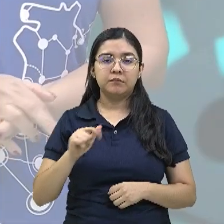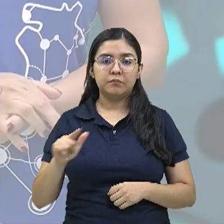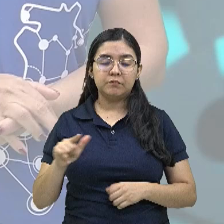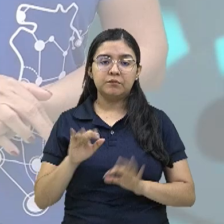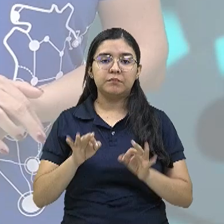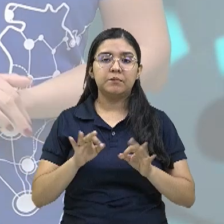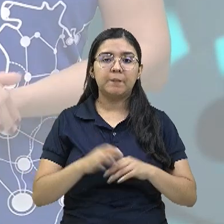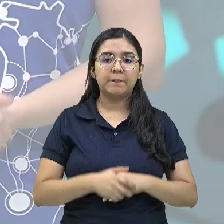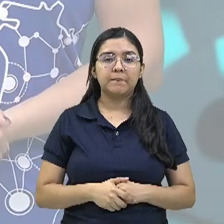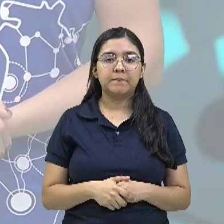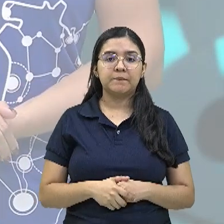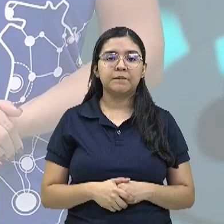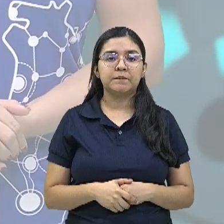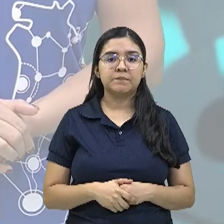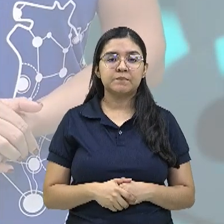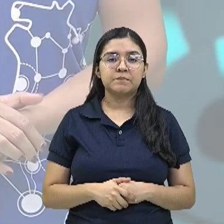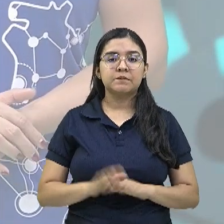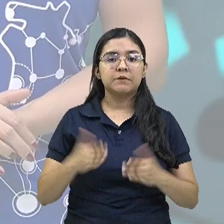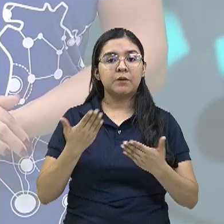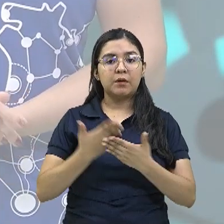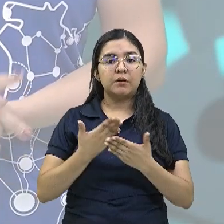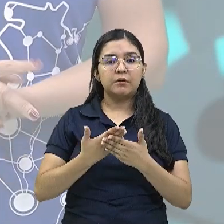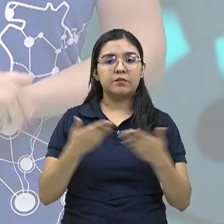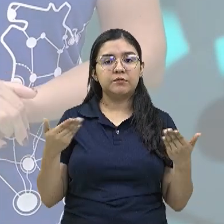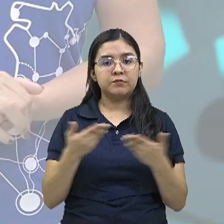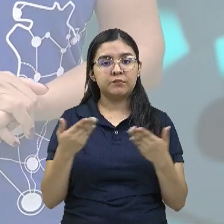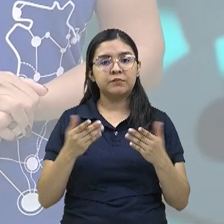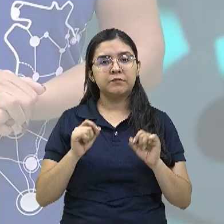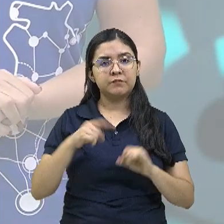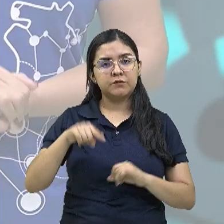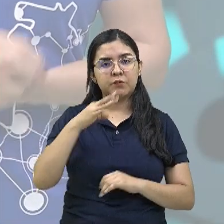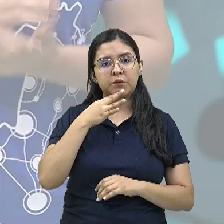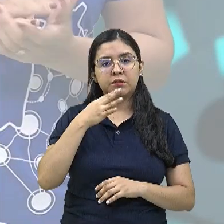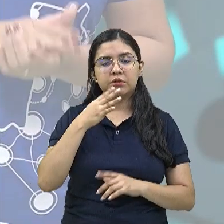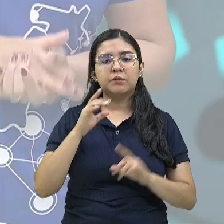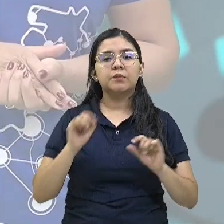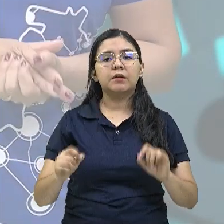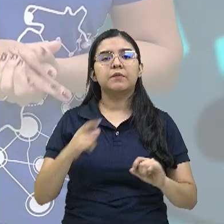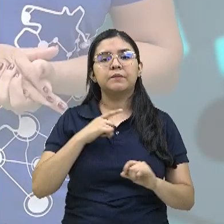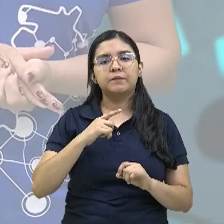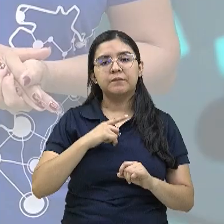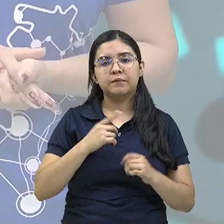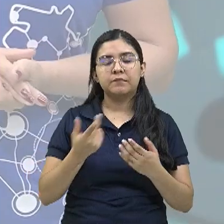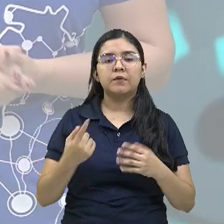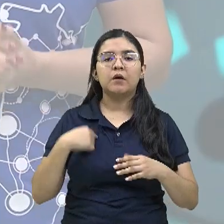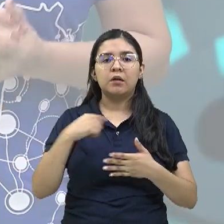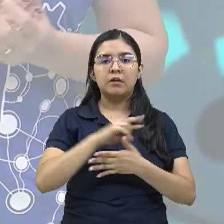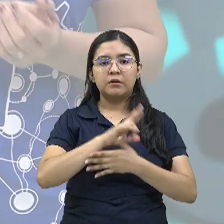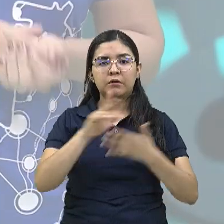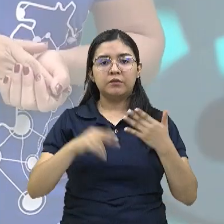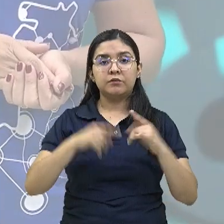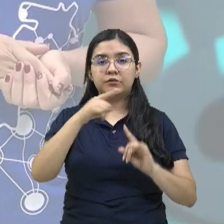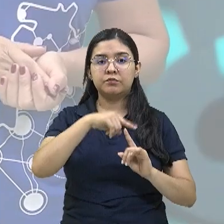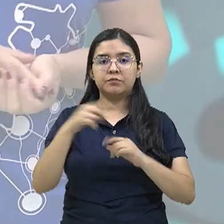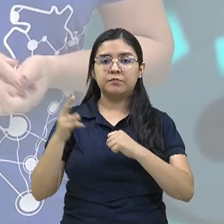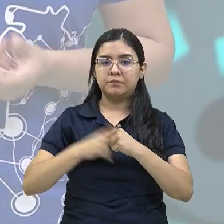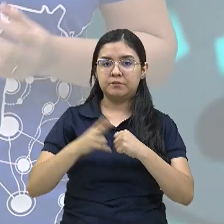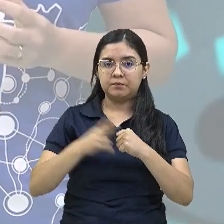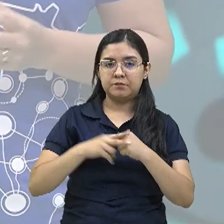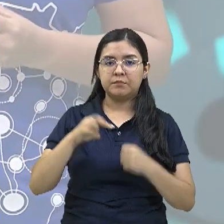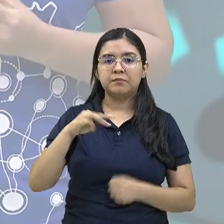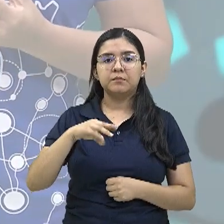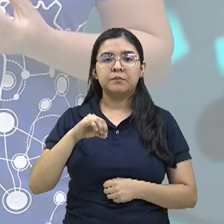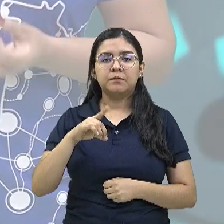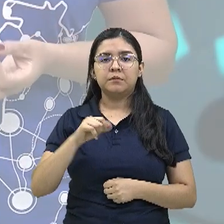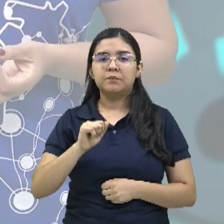certo, pessoal? Então, na aula de hoje, vocês conheceram outros tipos de verbos que são verbos modais,